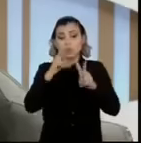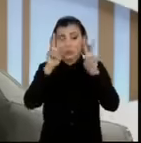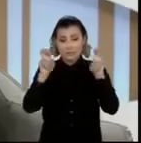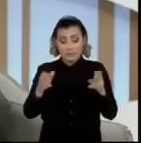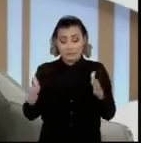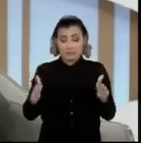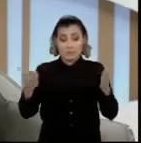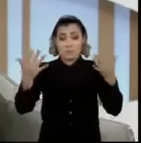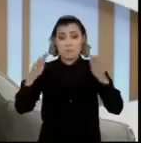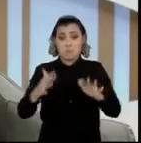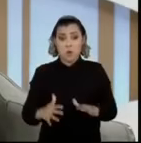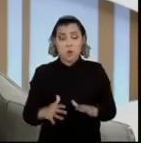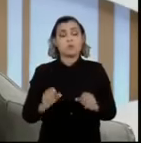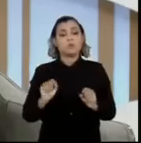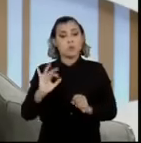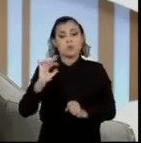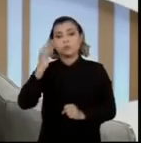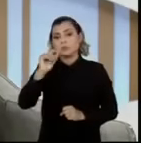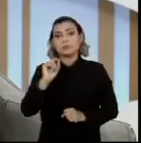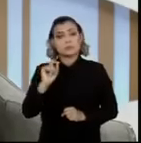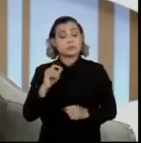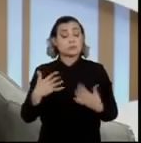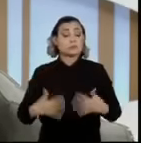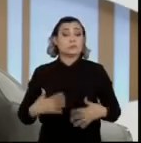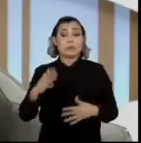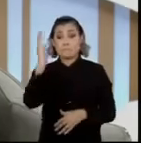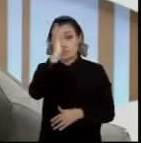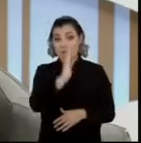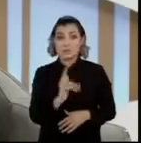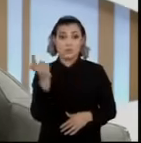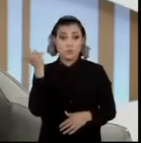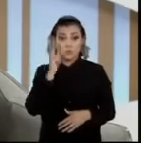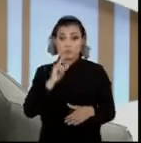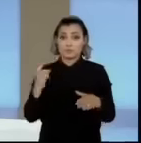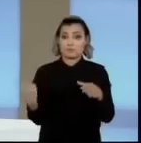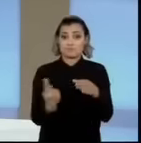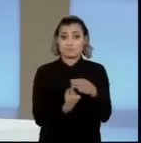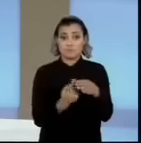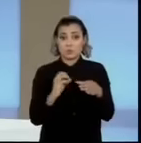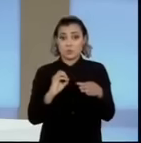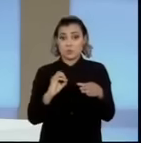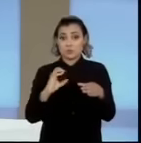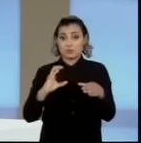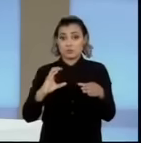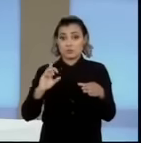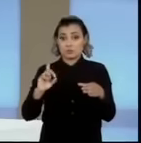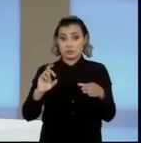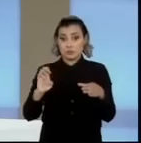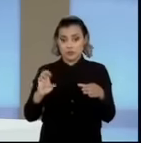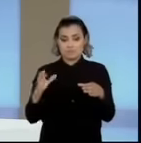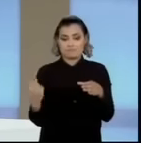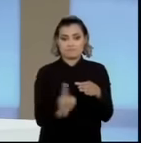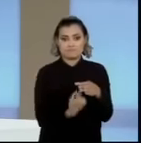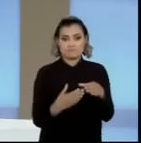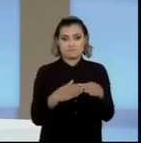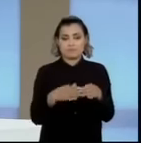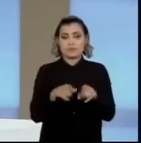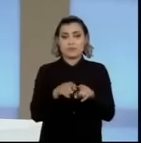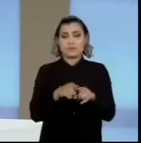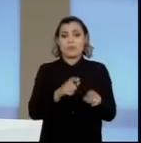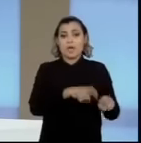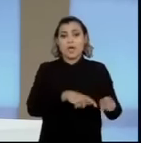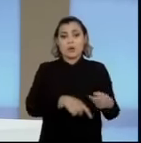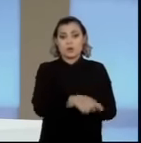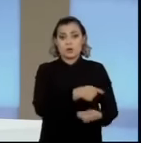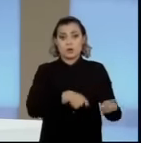ela ameaça, por exemplo, a tentativa do Brasil de ingressar na OCDE. A Associação Brasileira do Agronegócio também falou